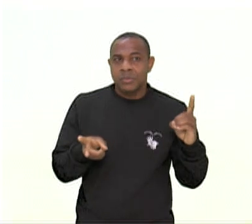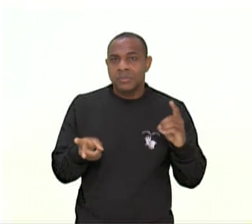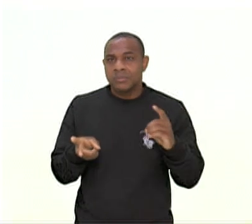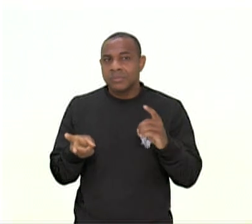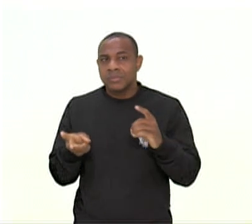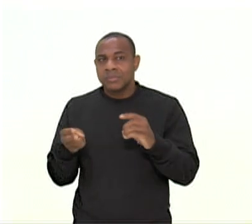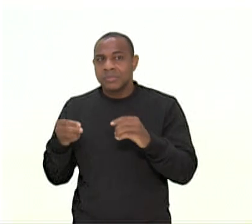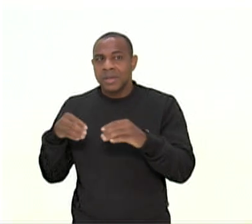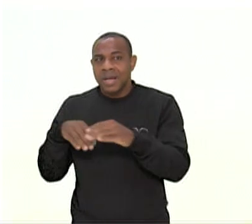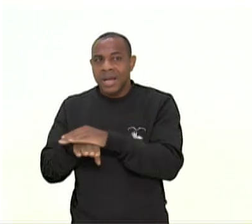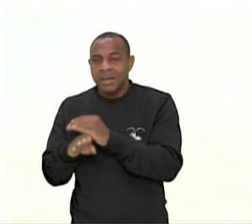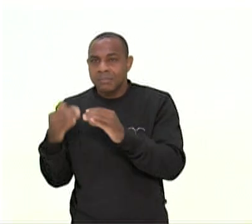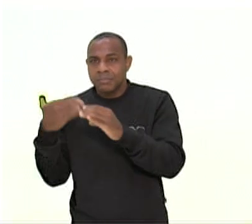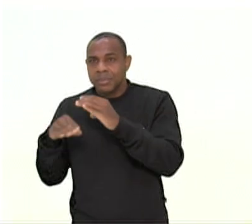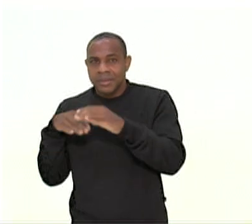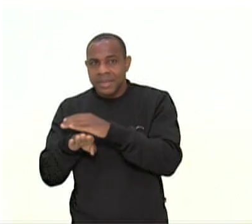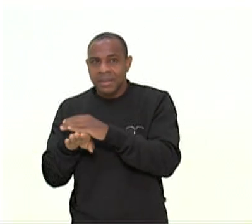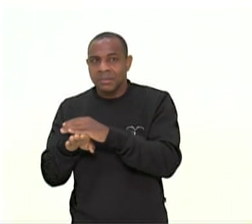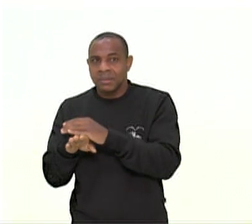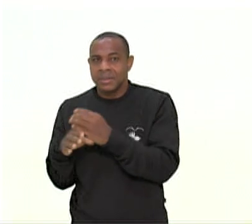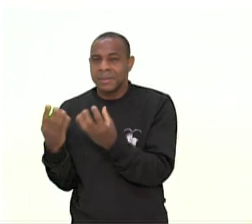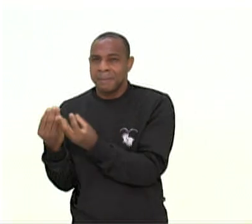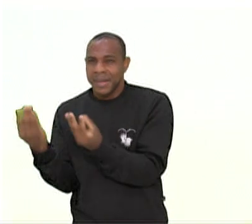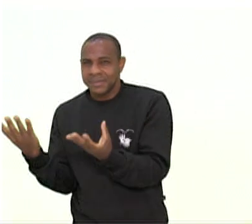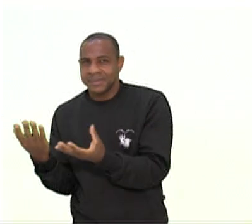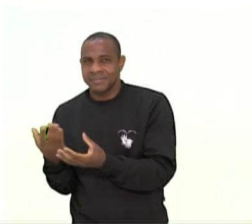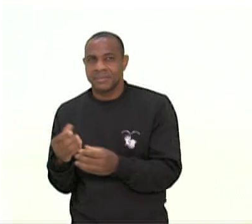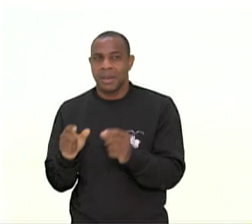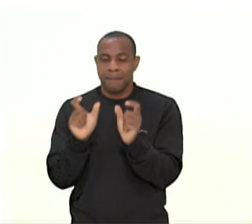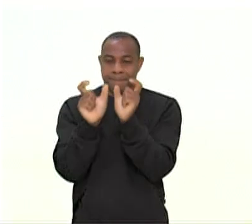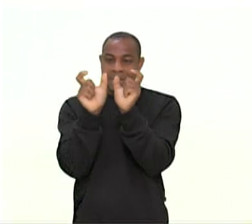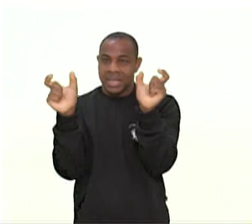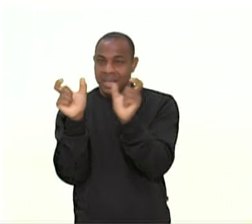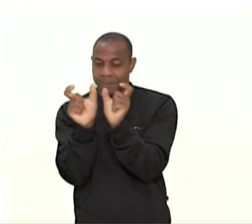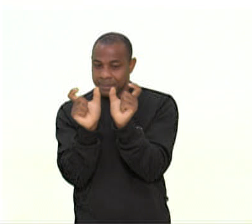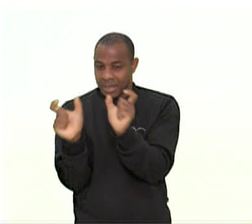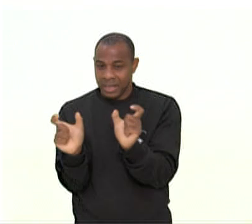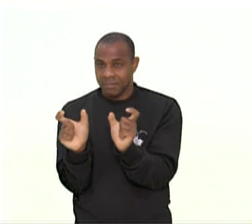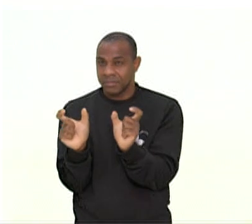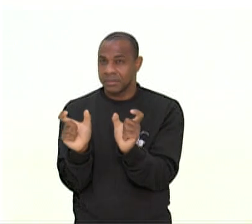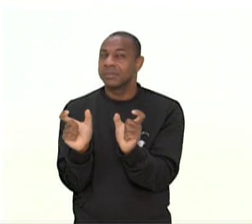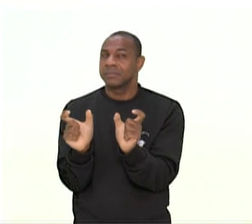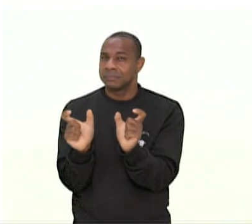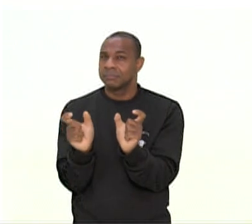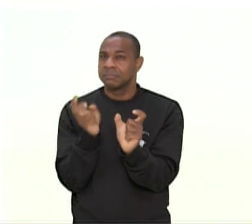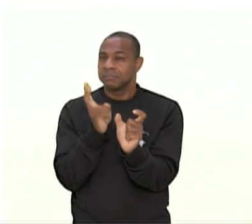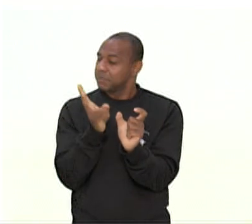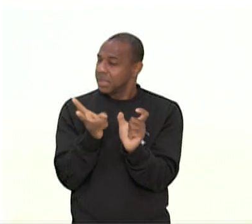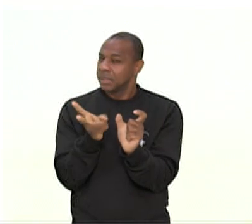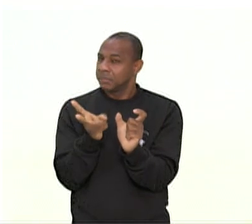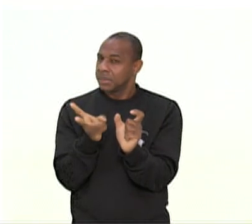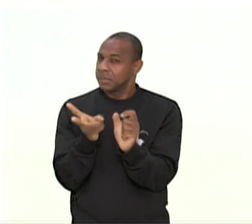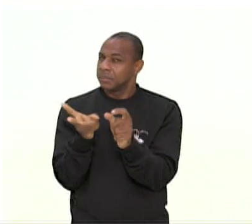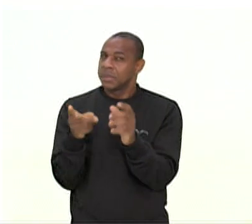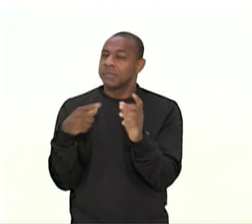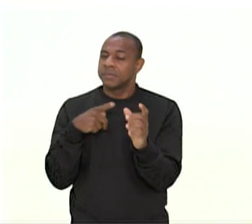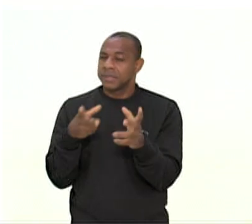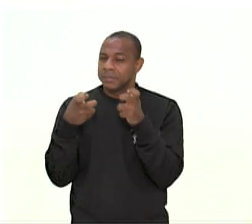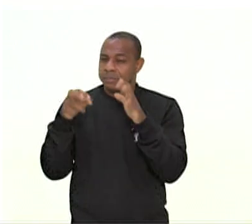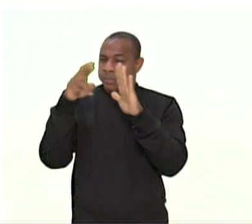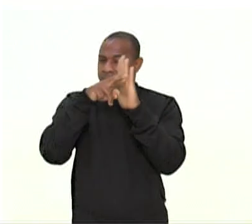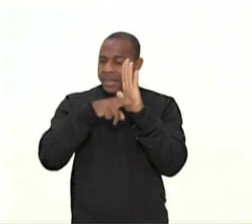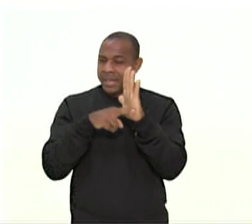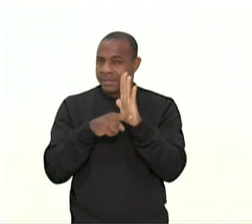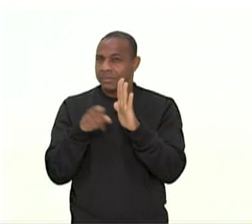bastante. Eita, professora, aí você judiou, hein? Perceba que são só variações das mesmas palavras. Mas agora, atento às regrinhas, você já tem